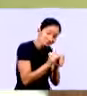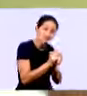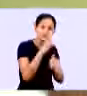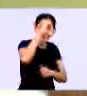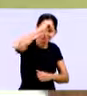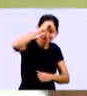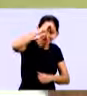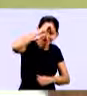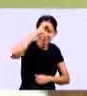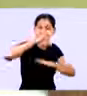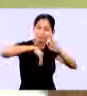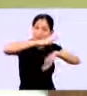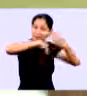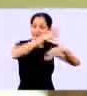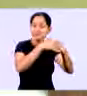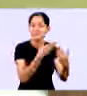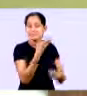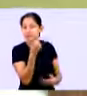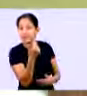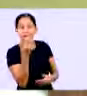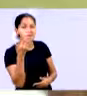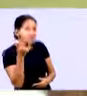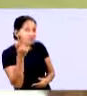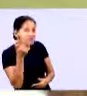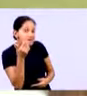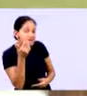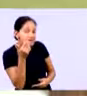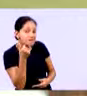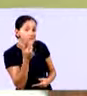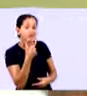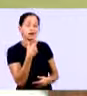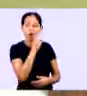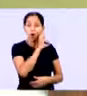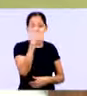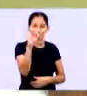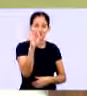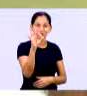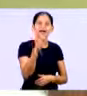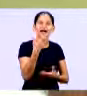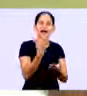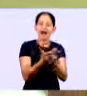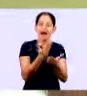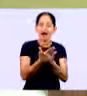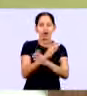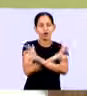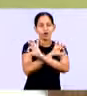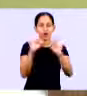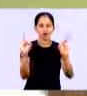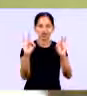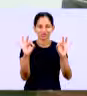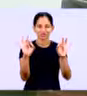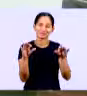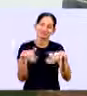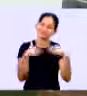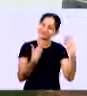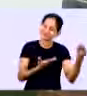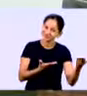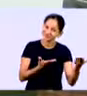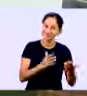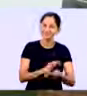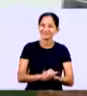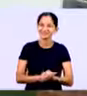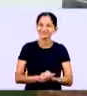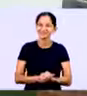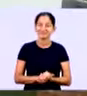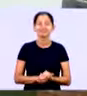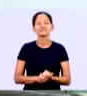um pouco também, um pouco mais com as palavras, com as brilhantes palavras e com as brilhantes aulas que a gente teve nesse período. Ele é modesto, gente. Ele é